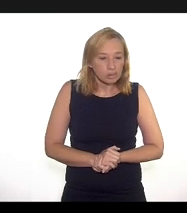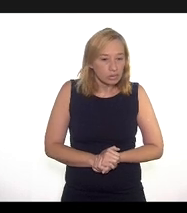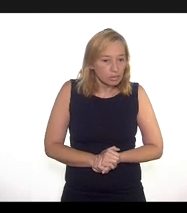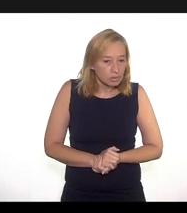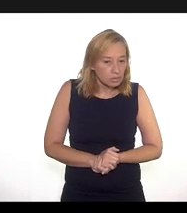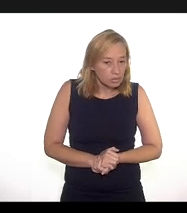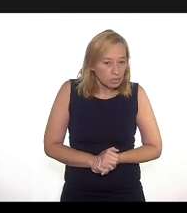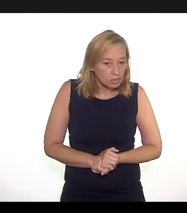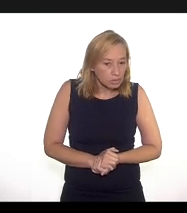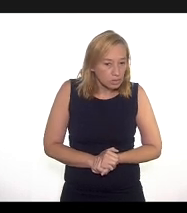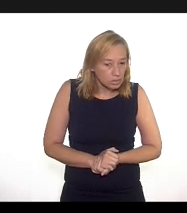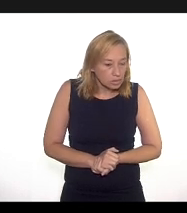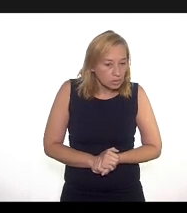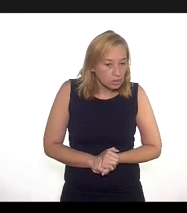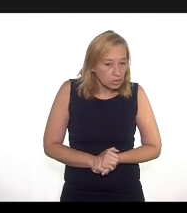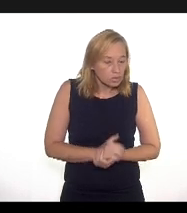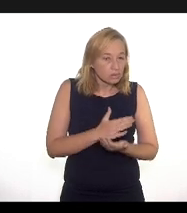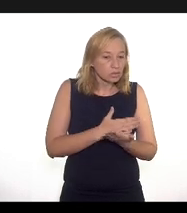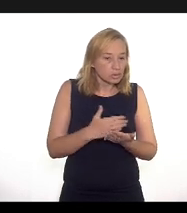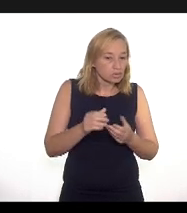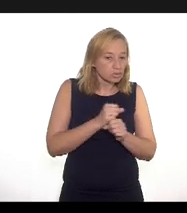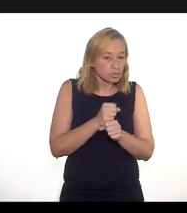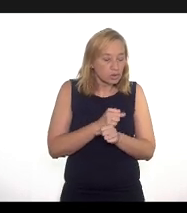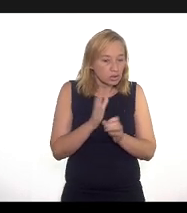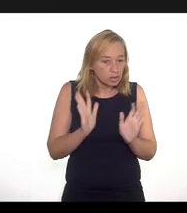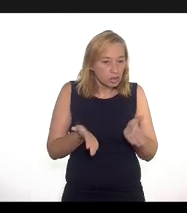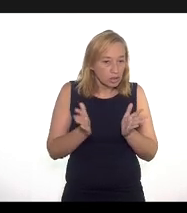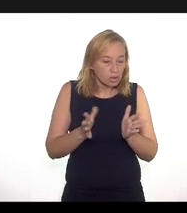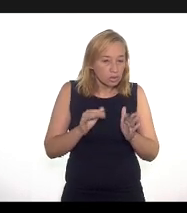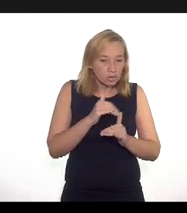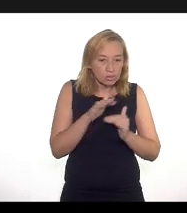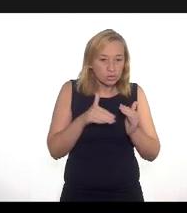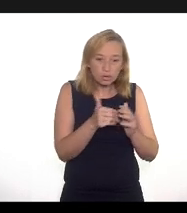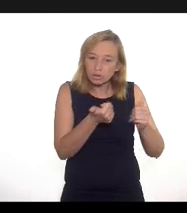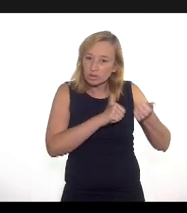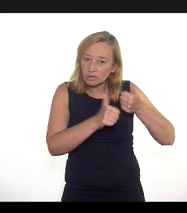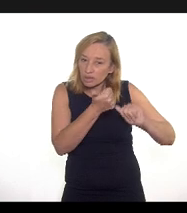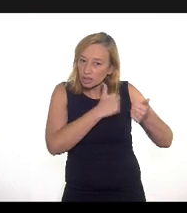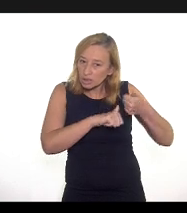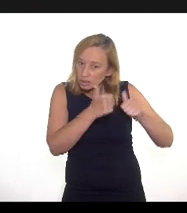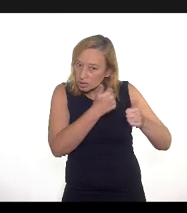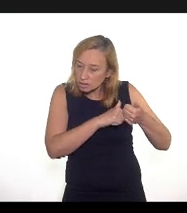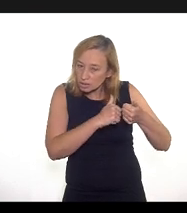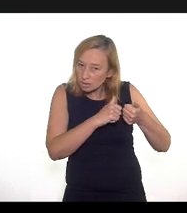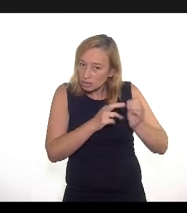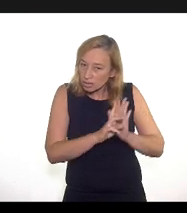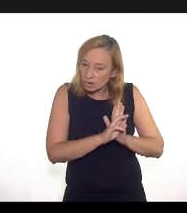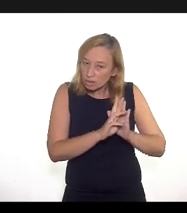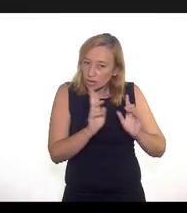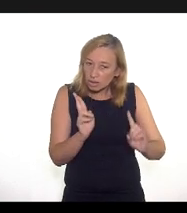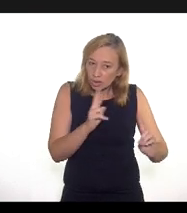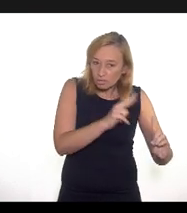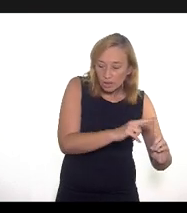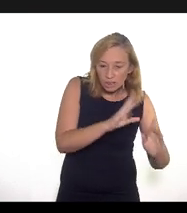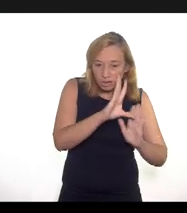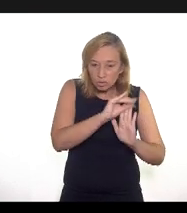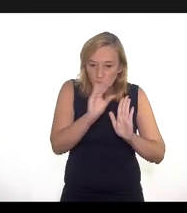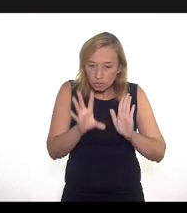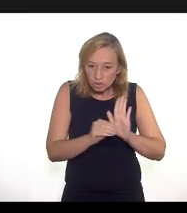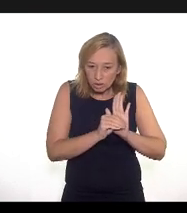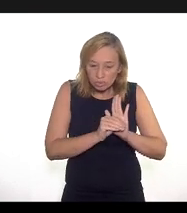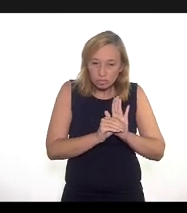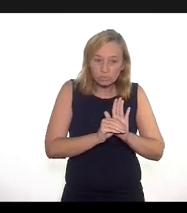2021. Começamos o ano agora com toda uma avaliação diagnóstica referente aos conteúdos que